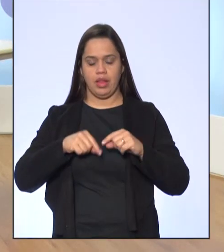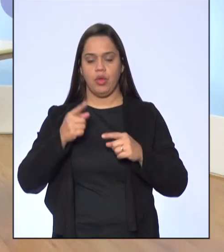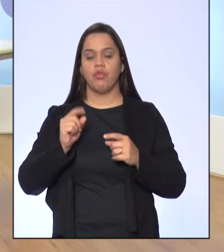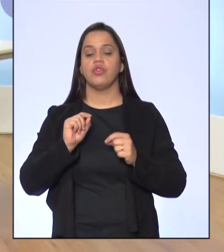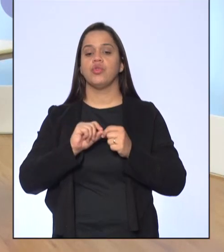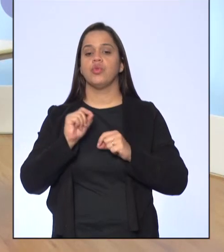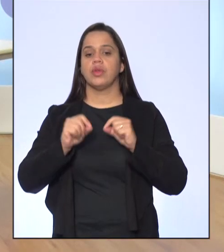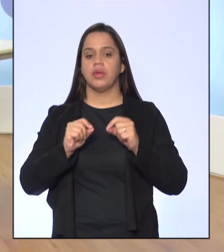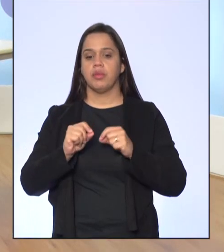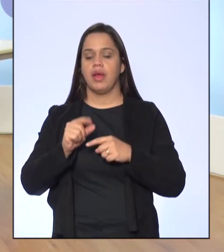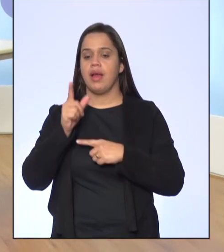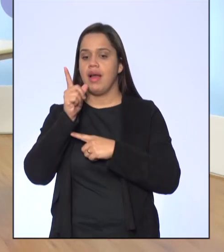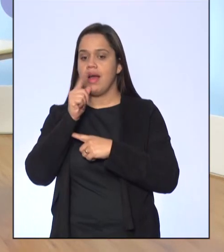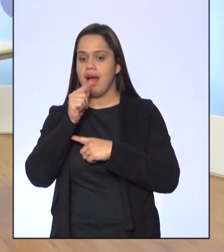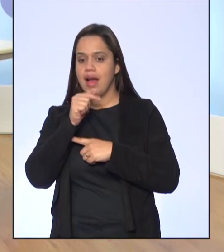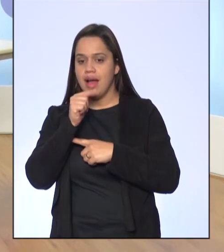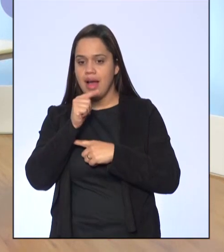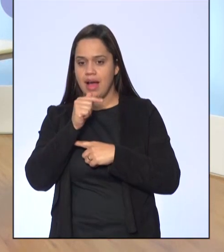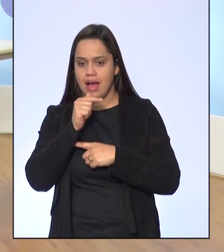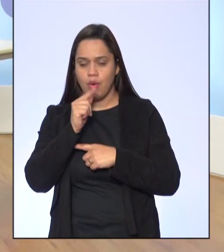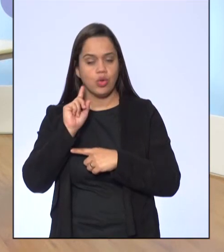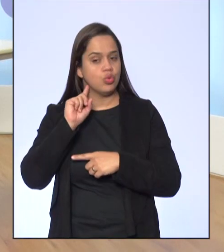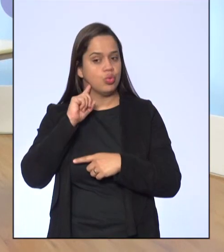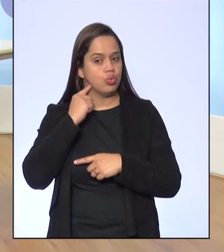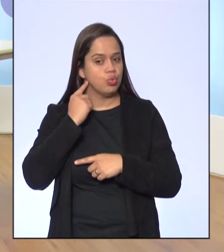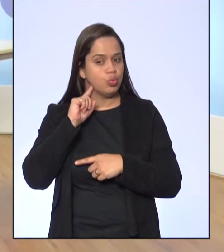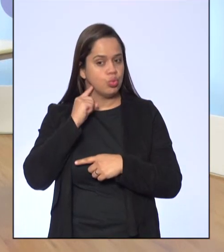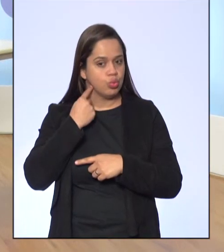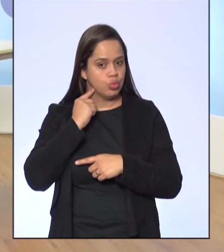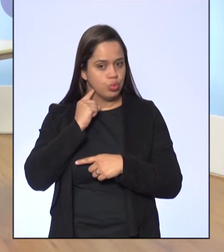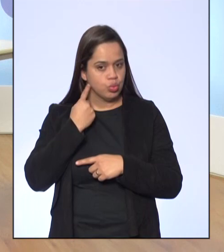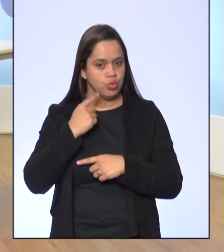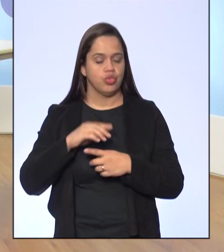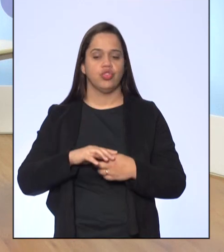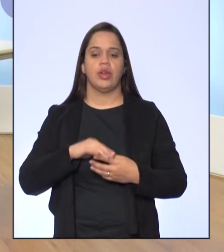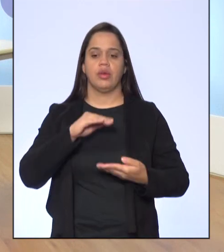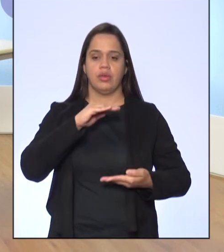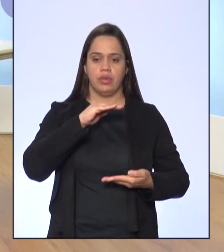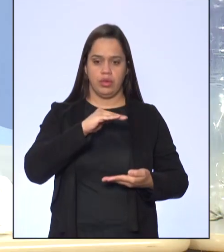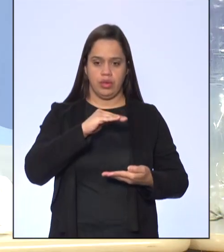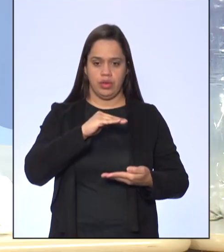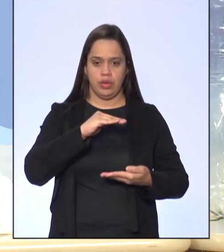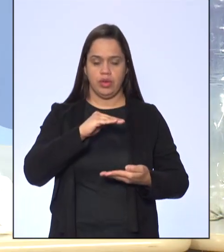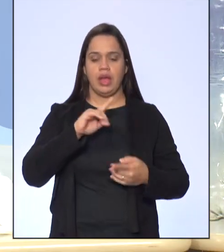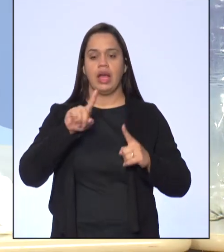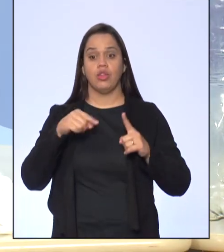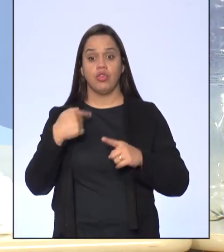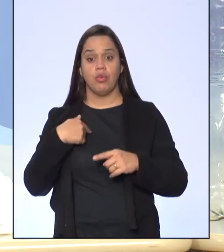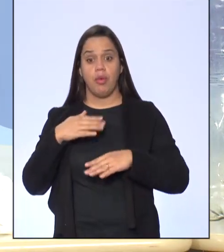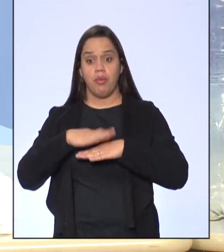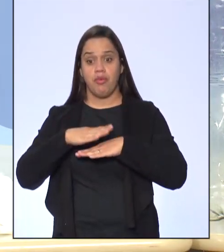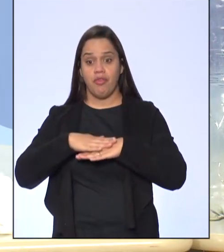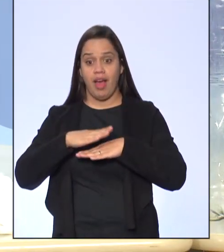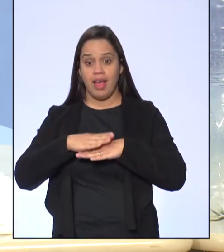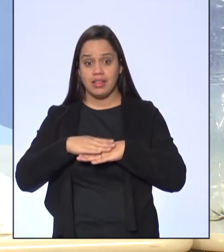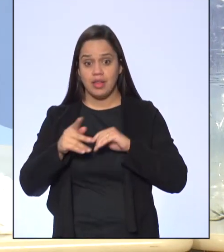água, coloquei ela, deixei ela bem sujinha aqui para a gente, e a gente vai construir um filtro. Tá? Então, o primeiro passo que a gente vai